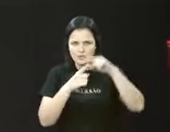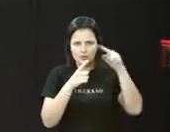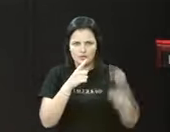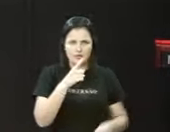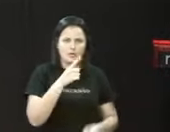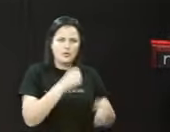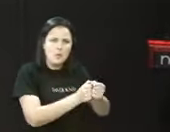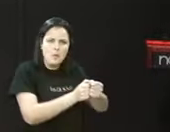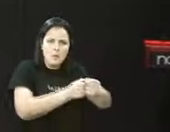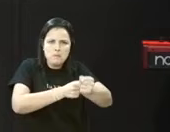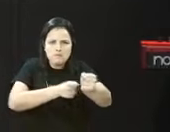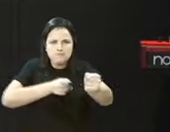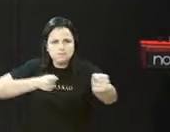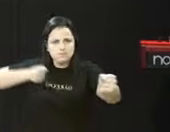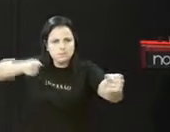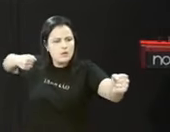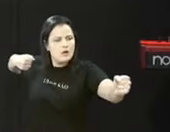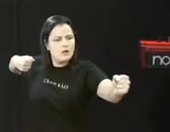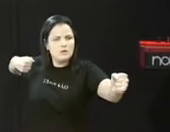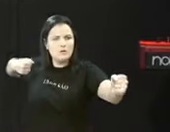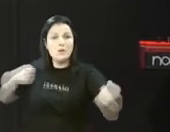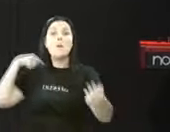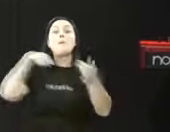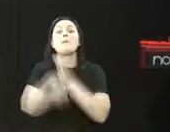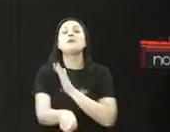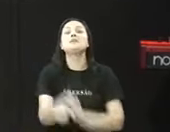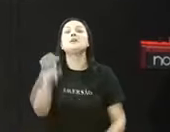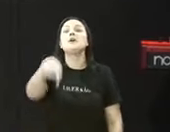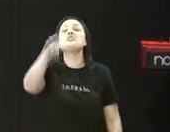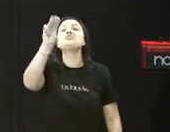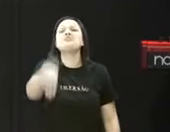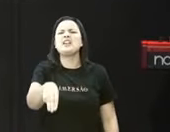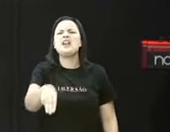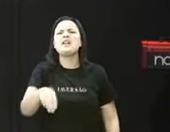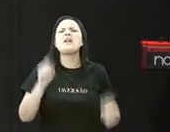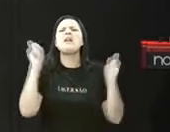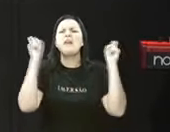e perguntando: quem poderia ser a flecha